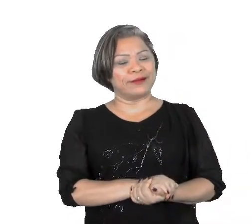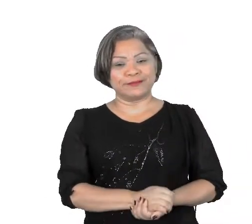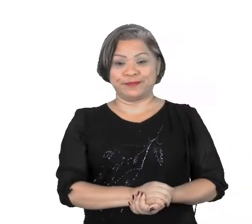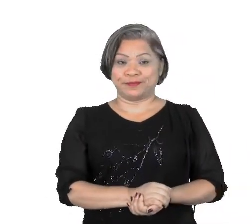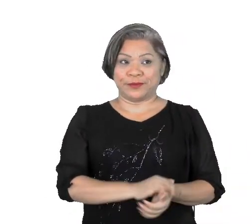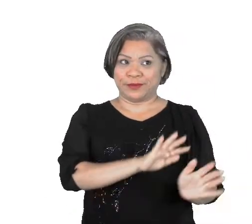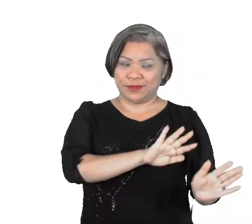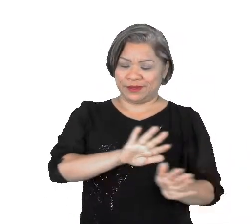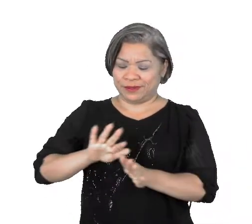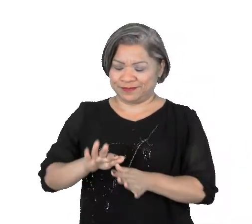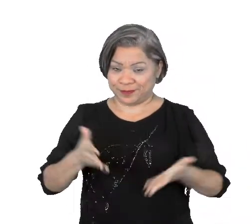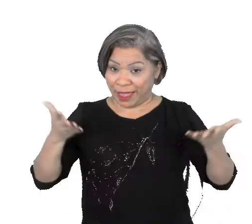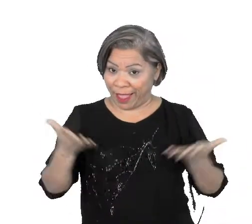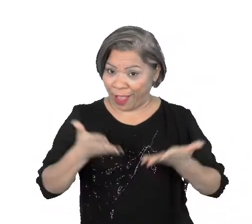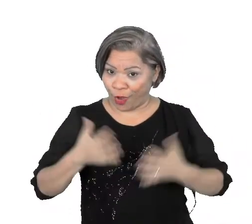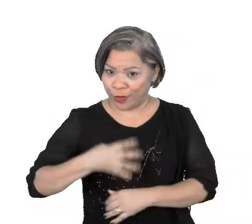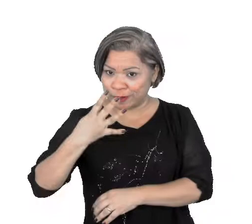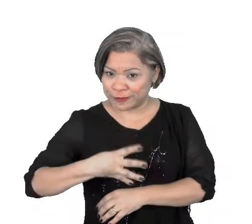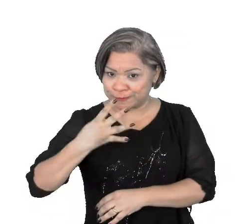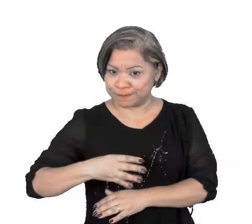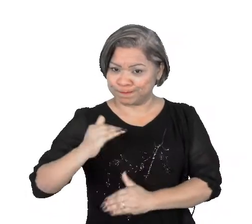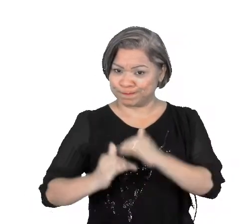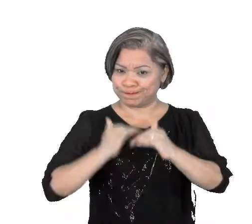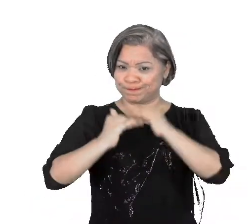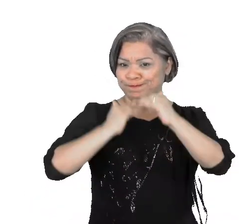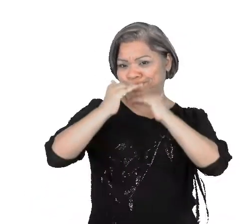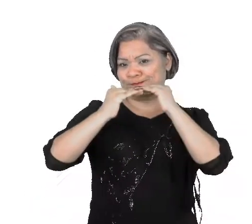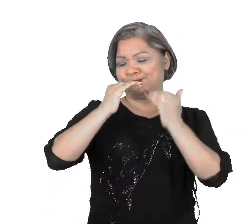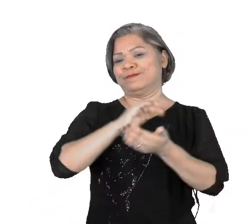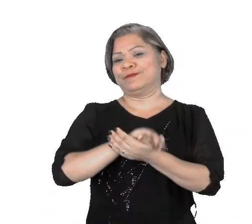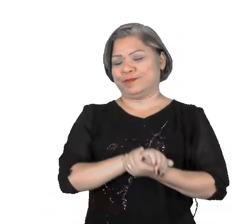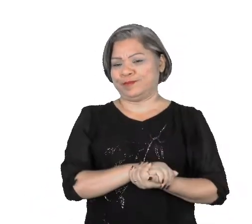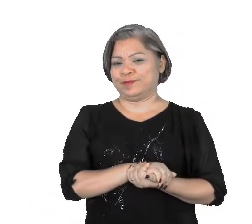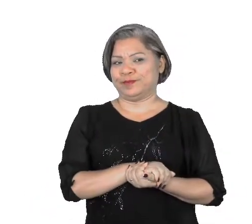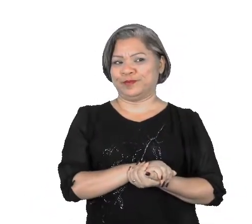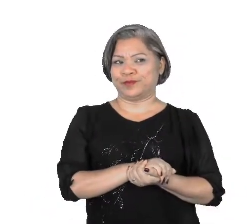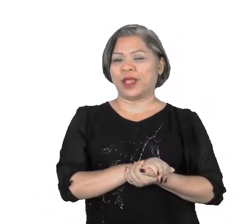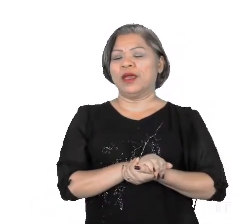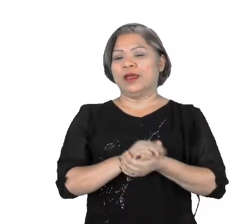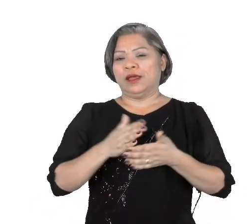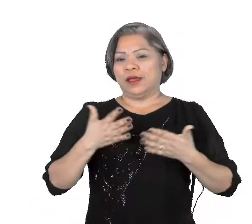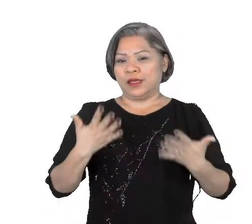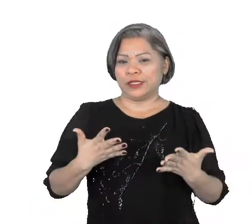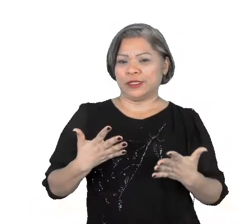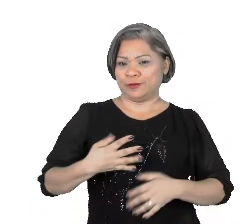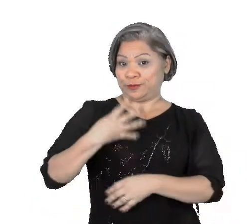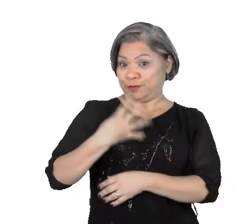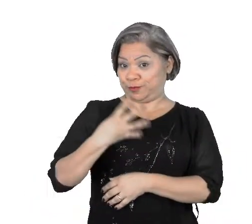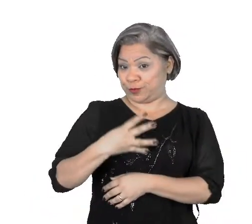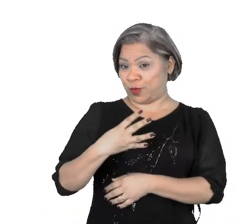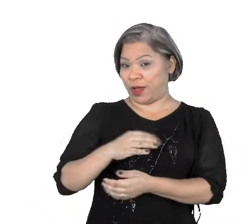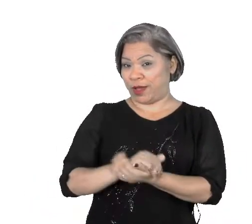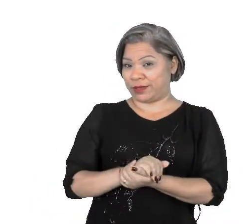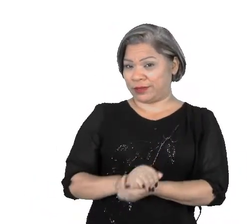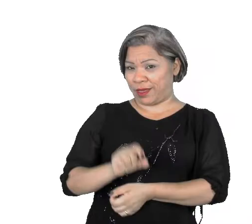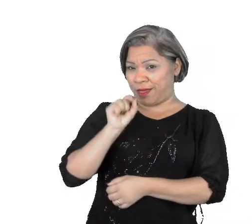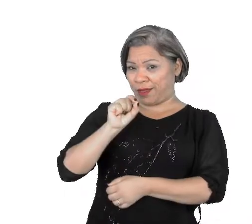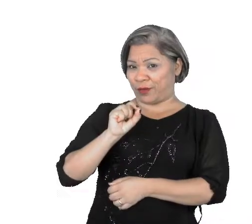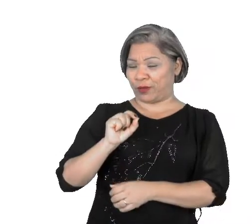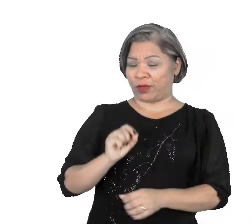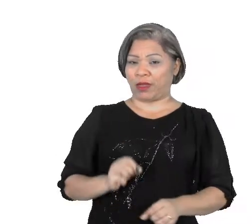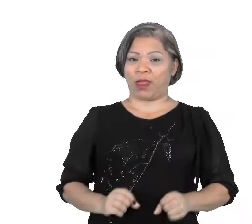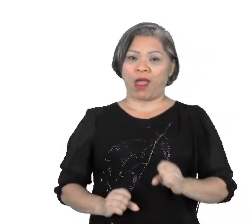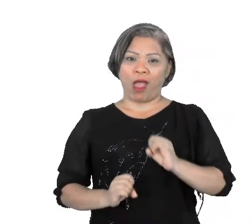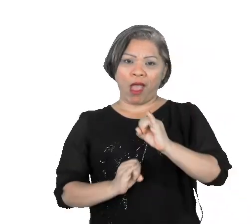industrial. Pessoal, na quarta revolução industrial, a gente chama de a internet das